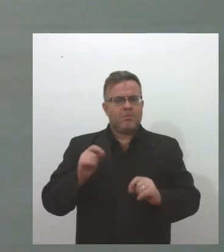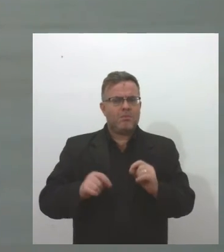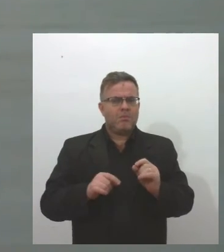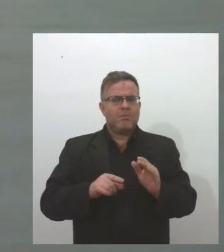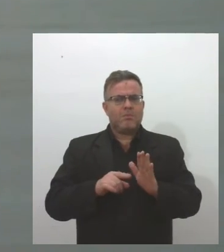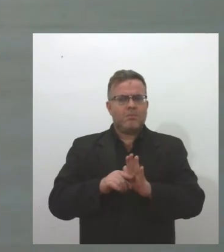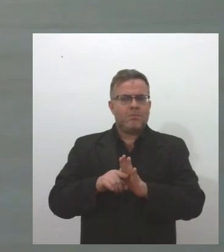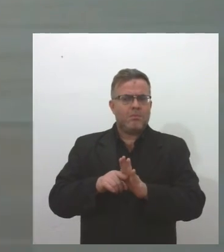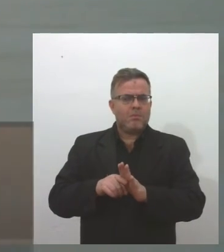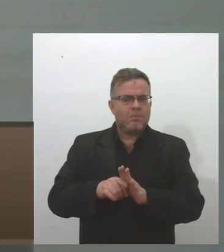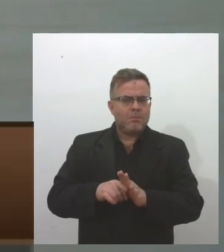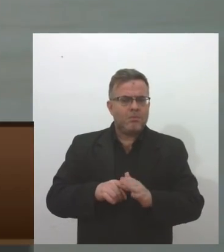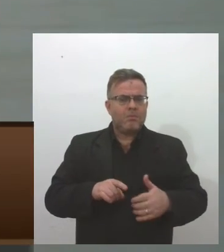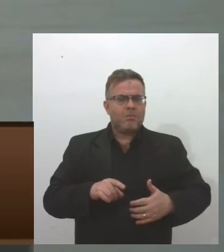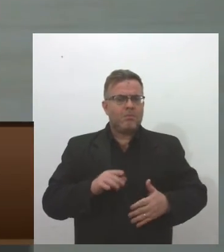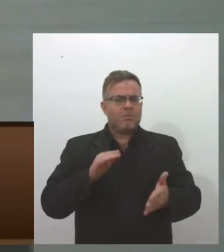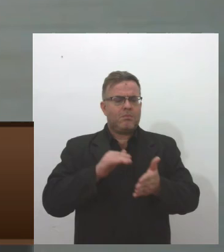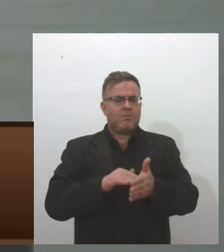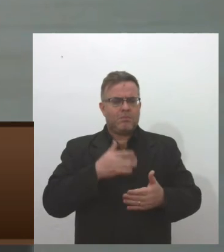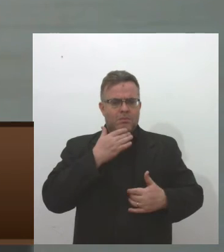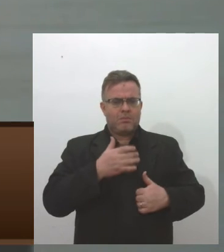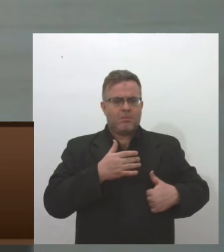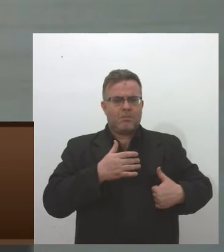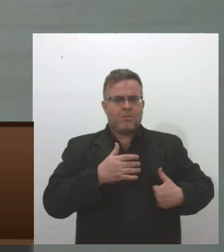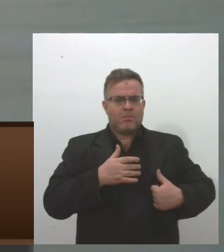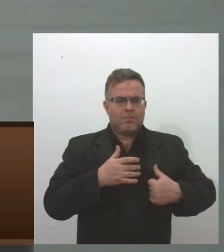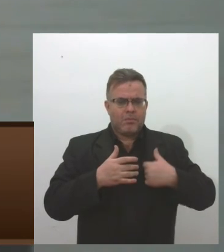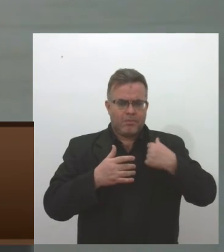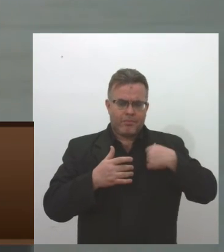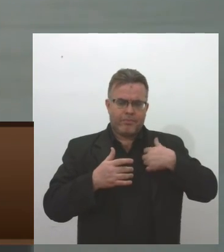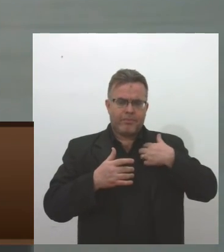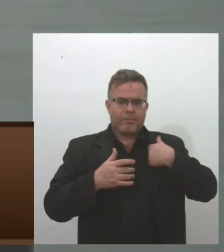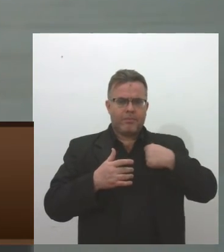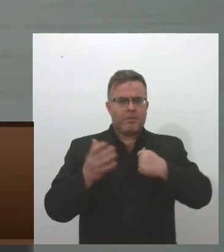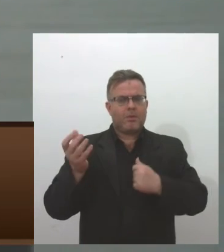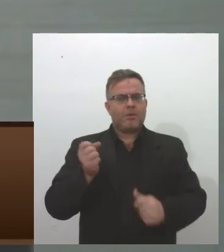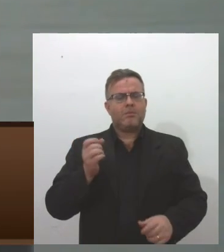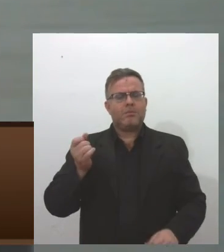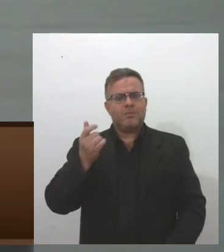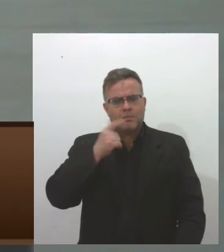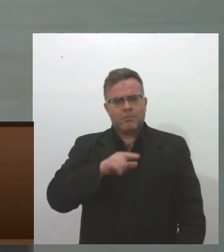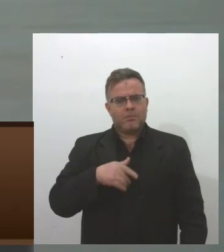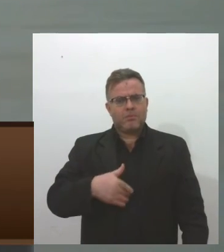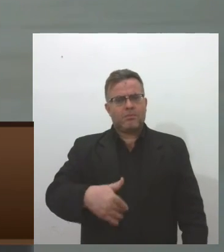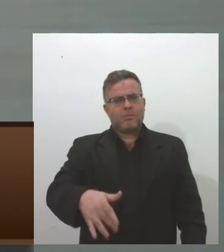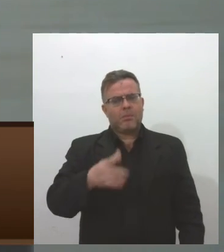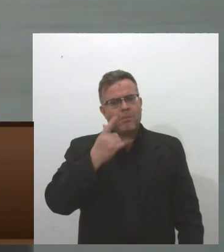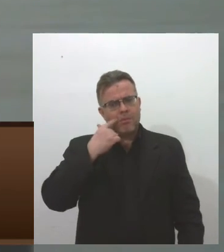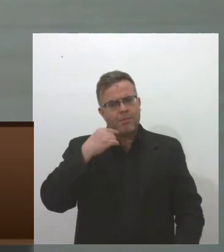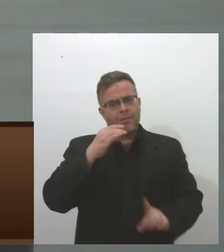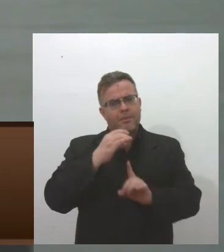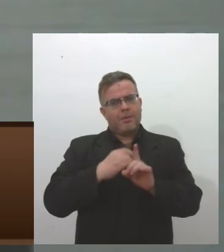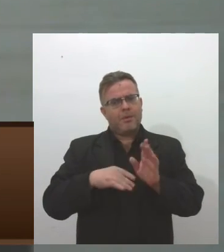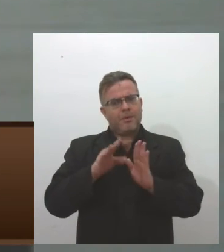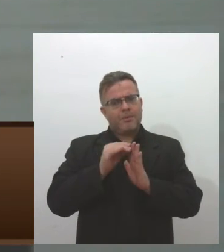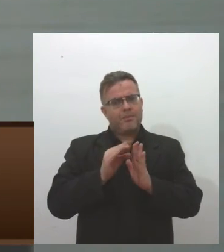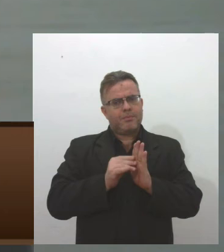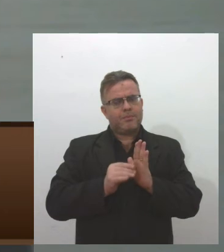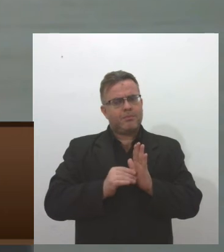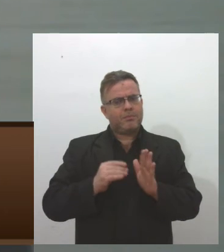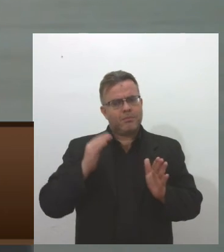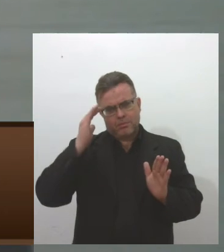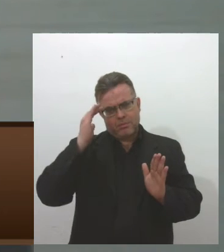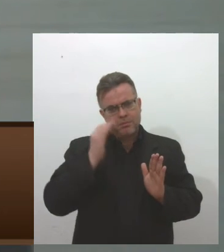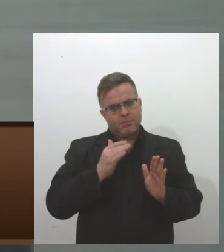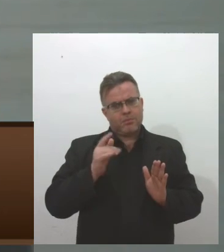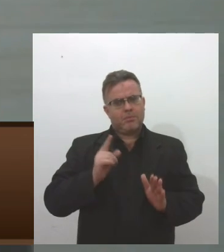vida até dezembro de 2021. Os beneficiários precisam ficar atentos ao calendário. Quem não cumprir a exigência